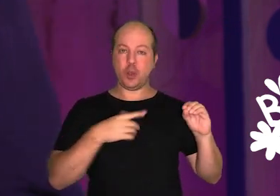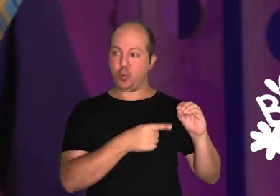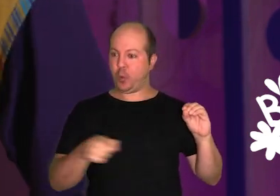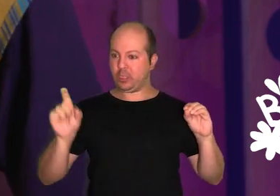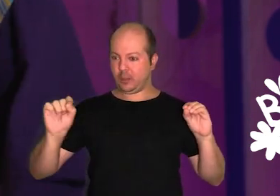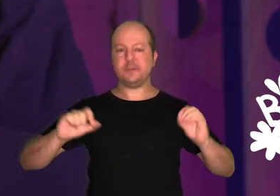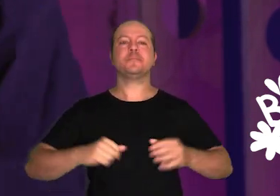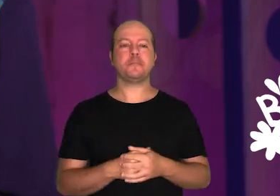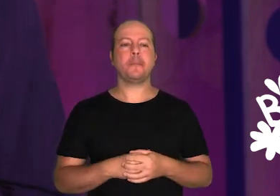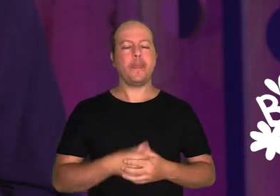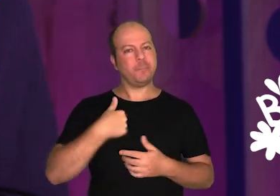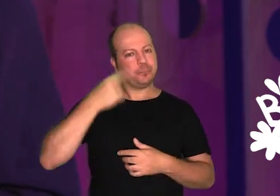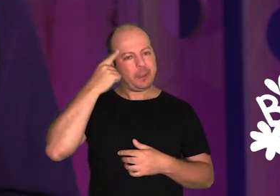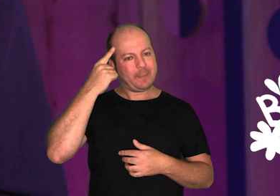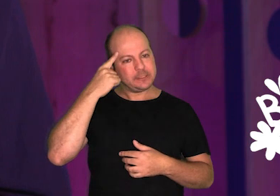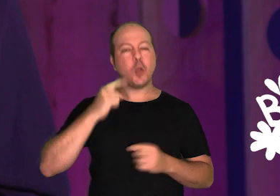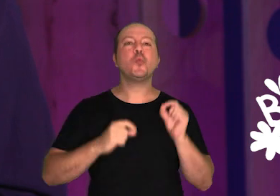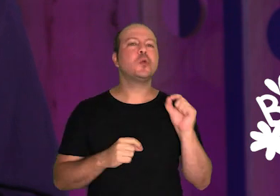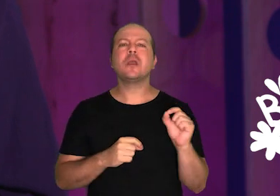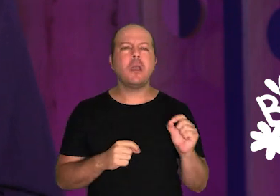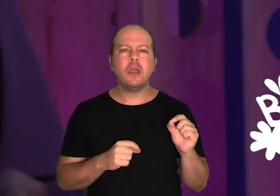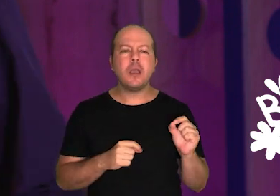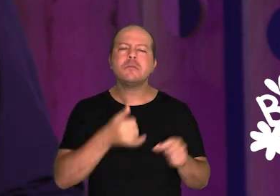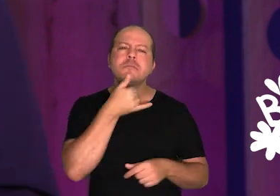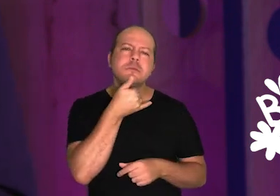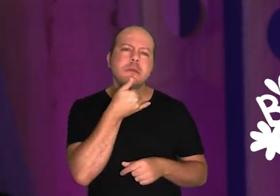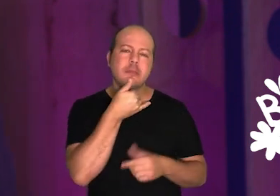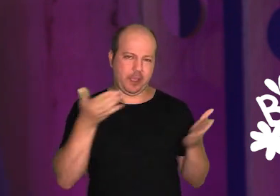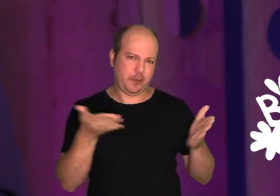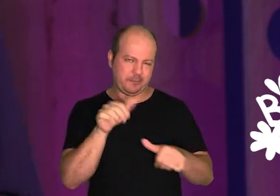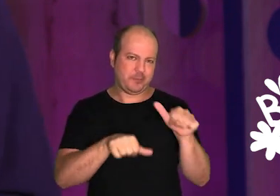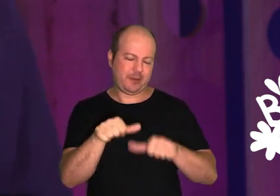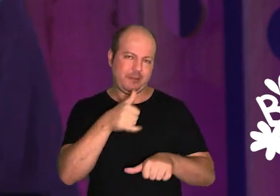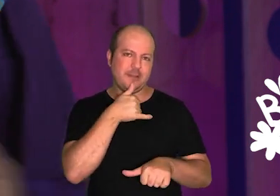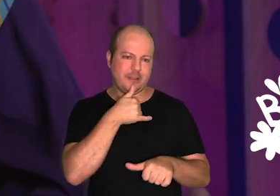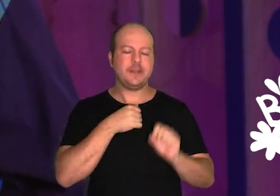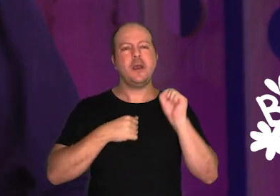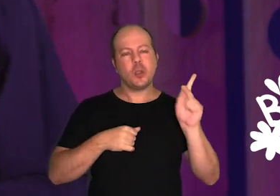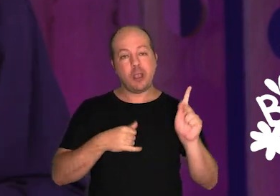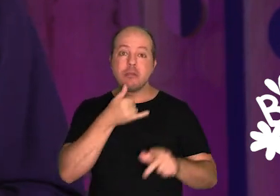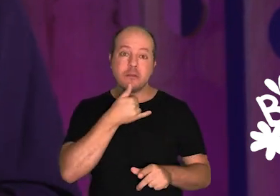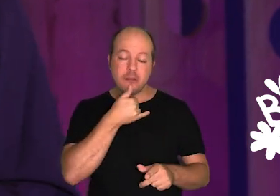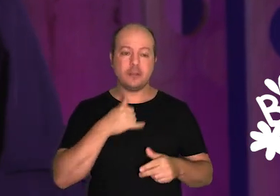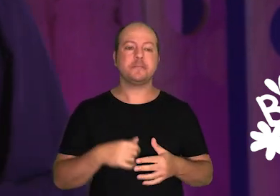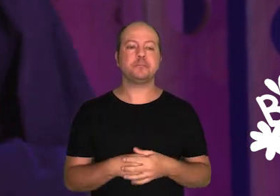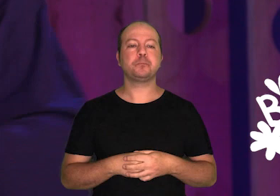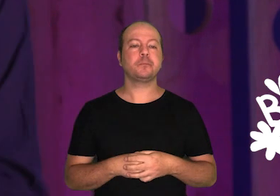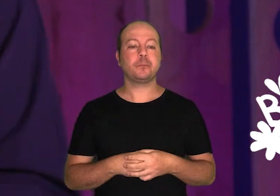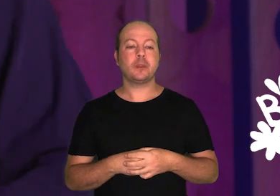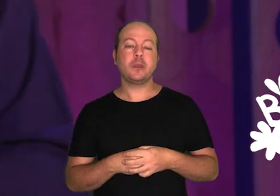10, deixa eu pensar aqui, 0 a 10, tristeza, tá? Tristeza. Tipo